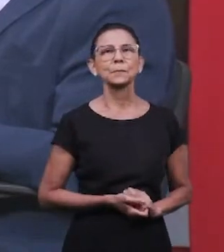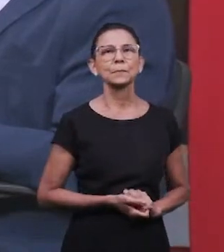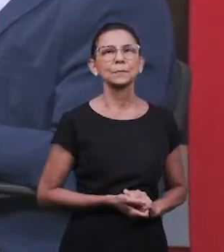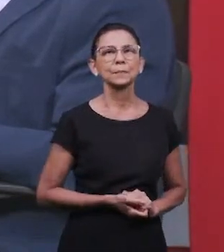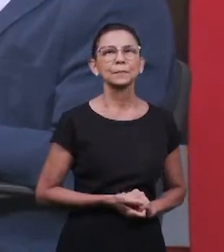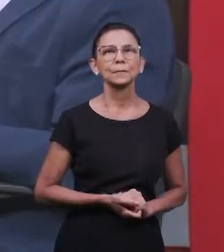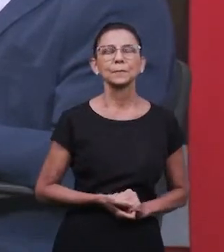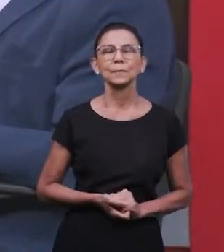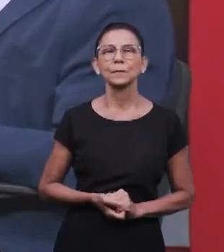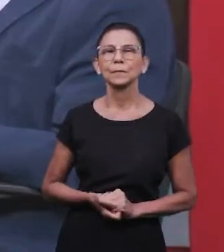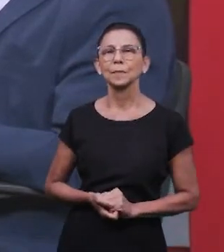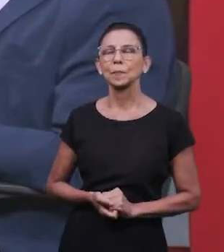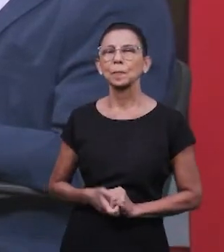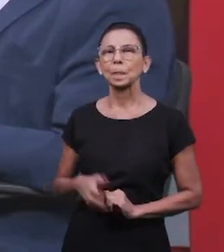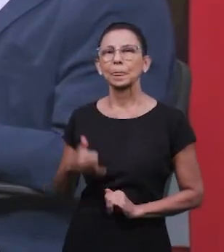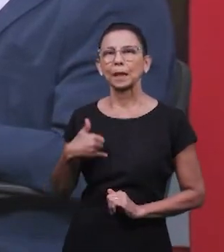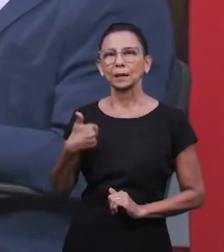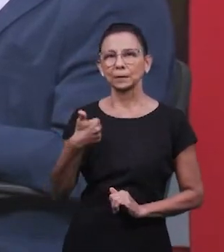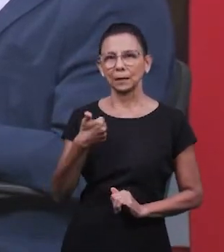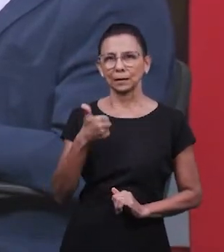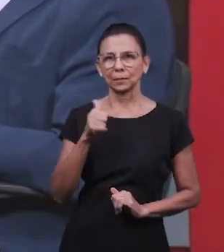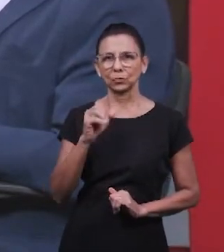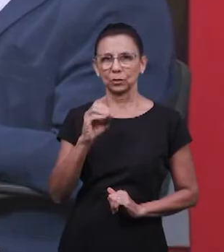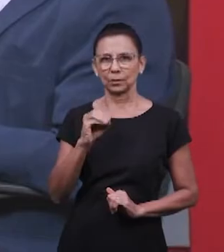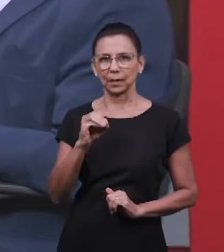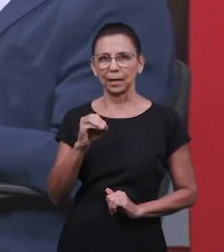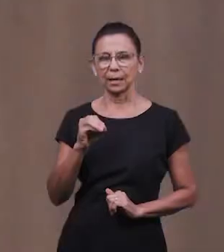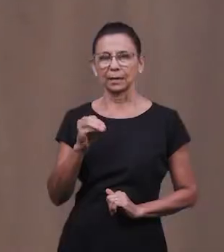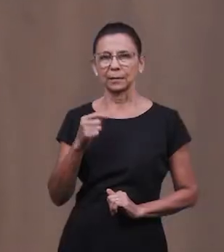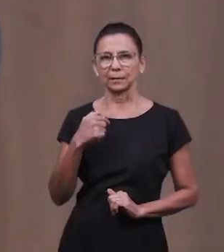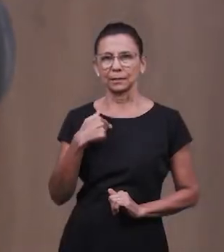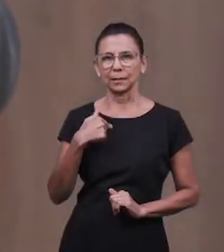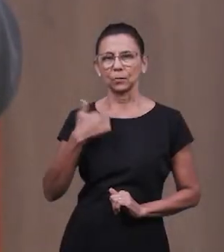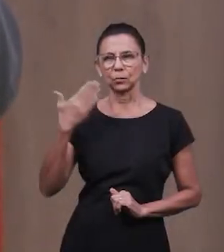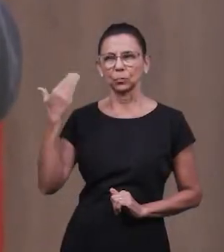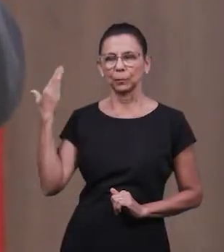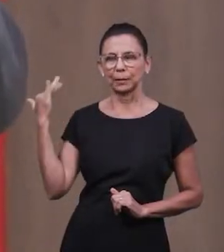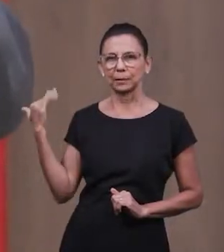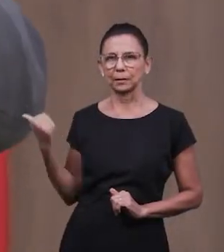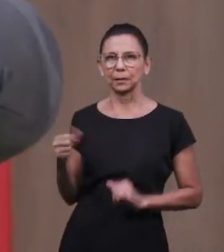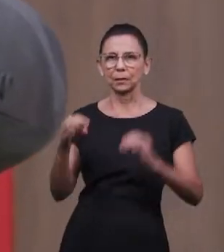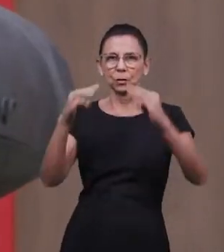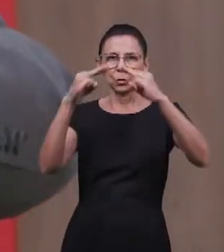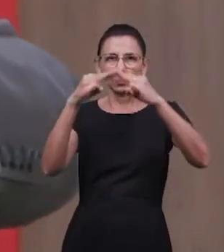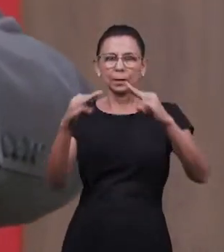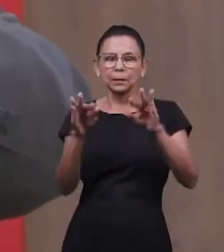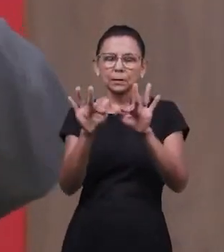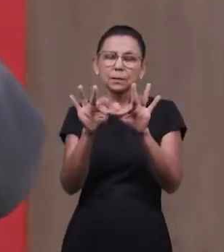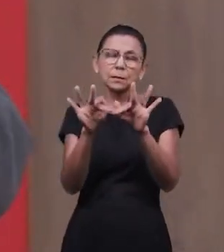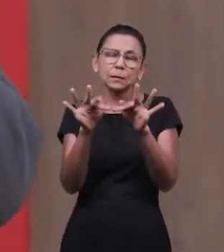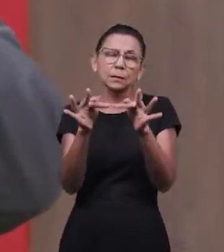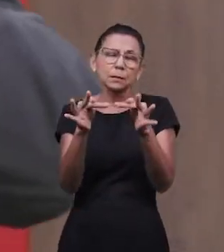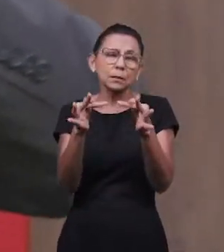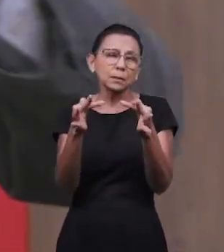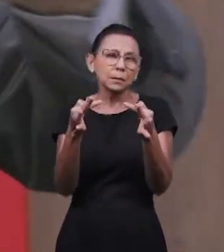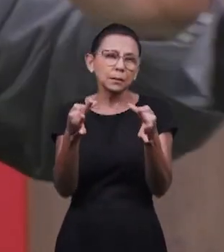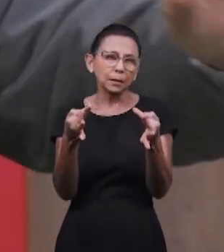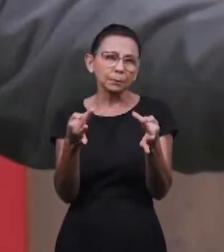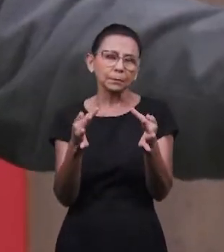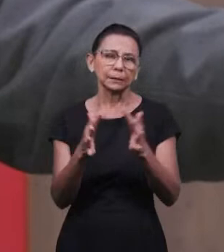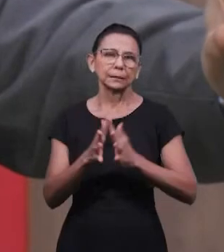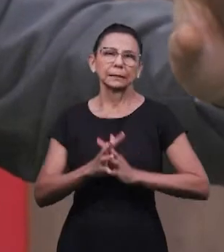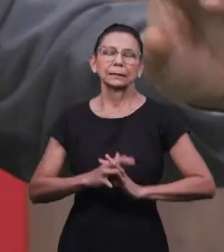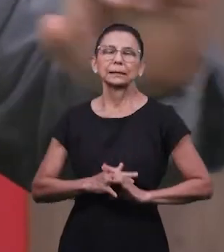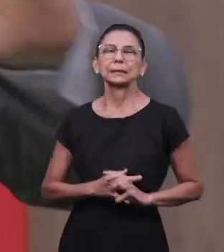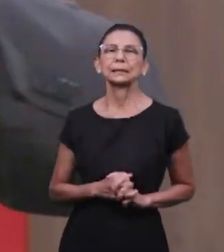de idade, Manaim era barro, e aquele templo que nós temos lá, aquele prédio ali. E que eu vi uma